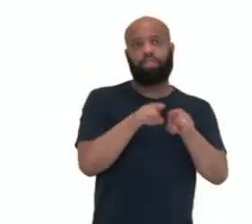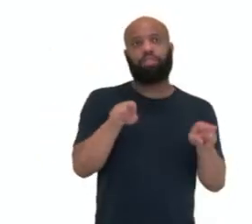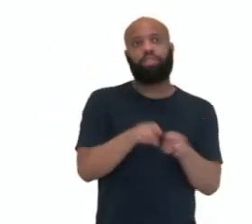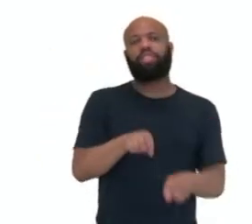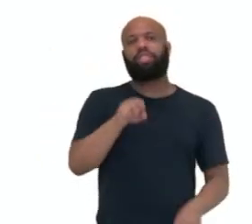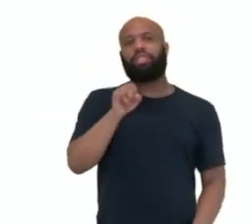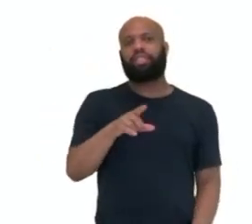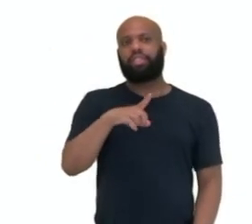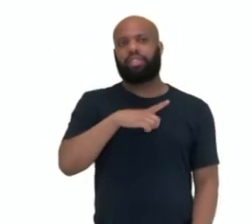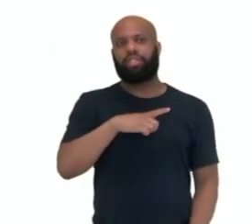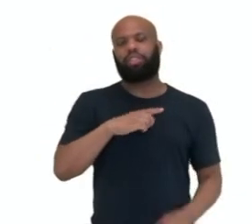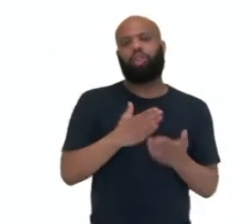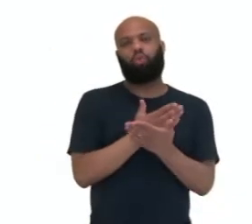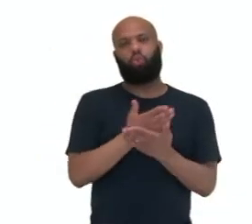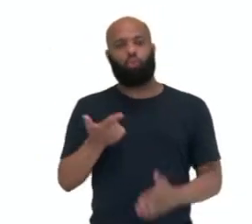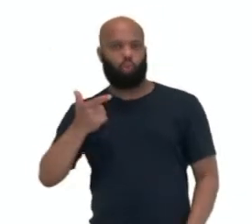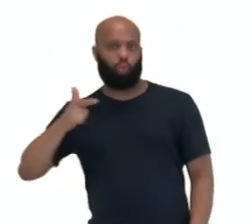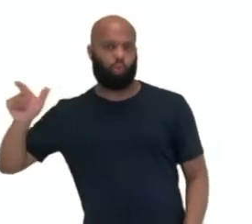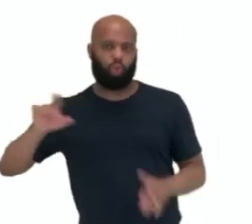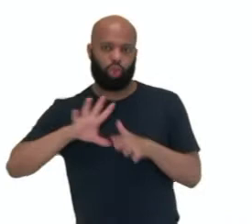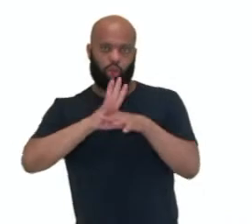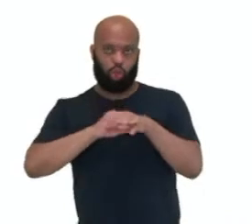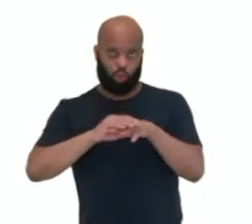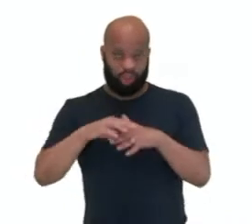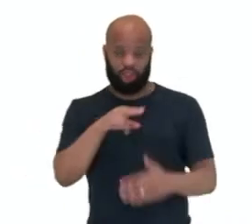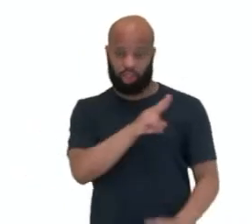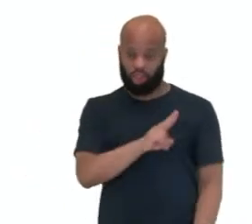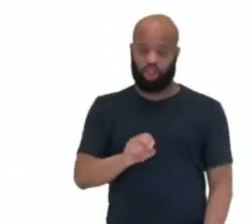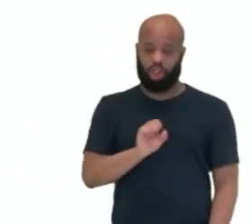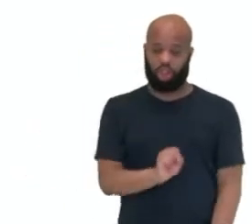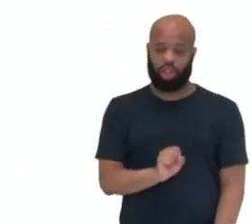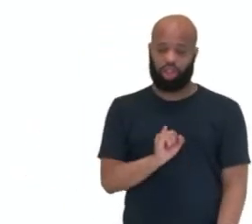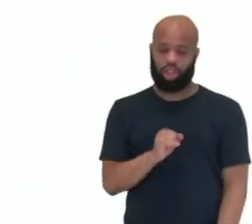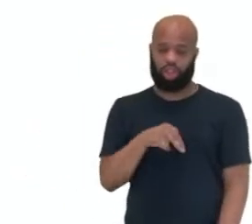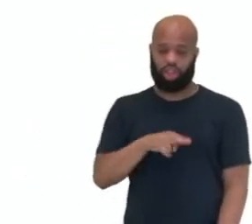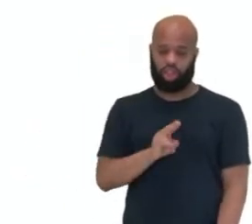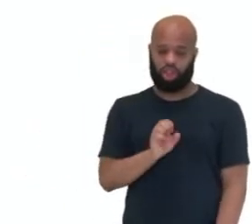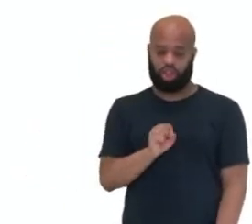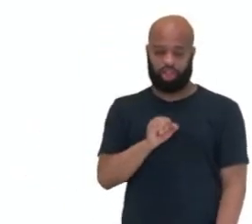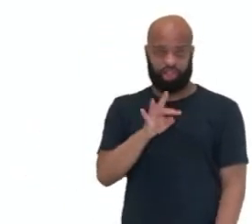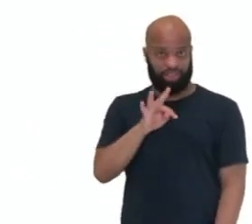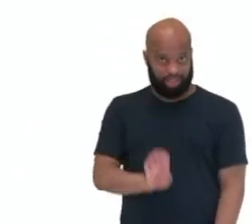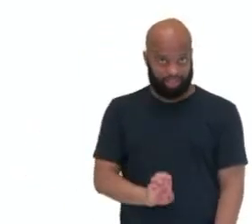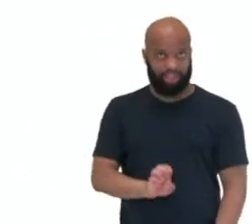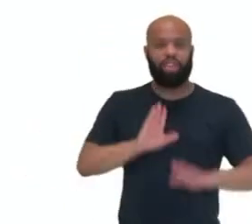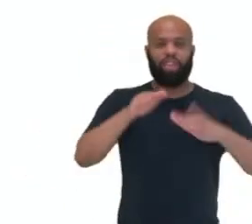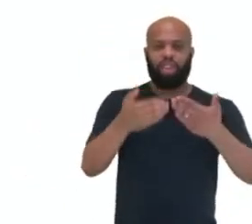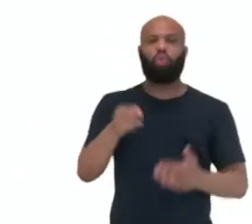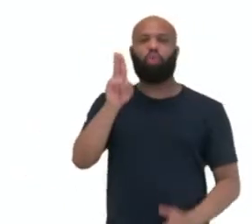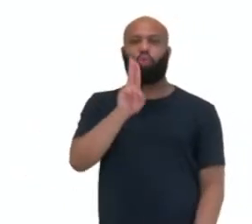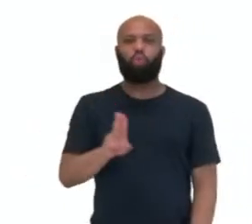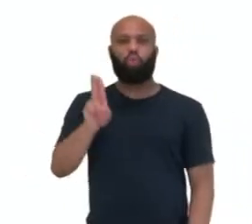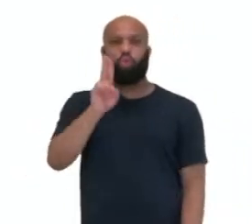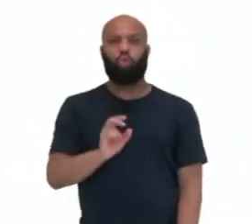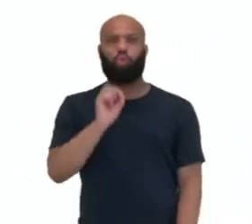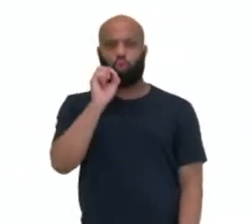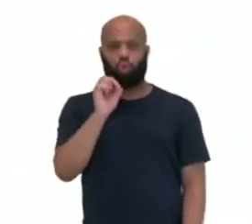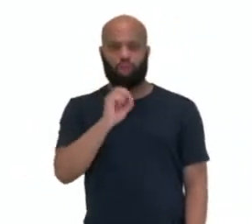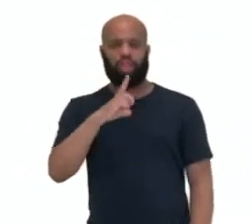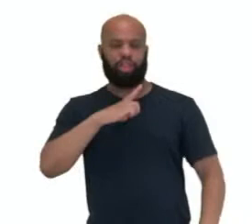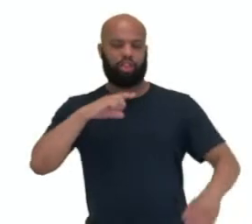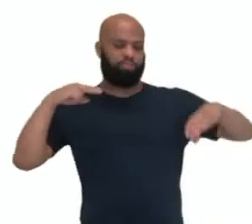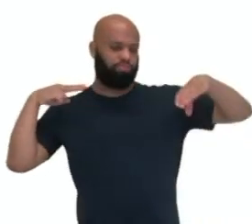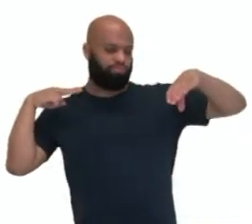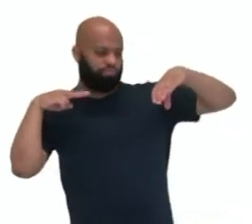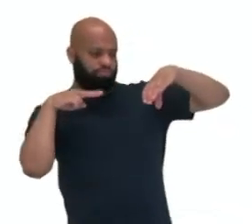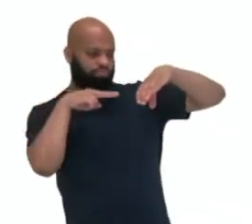de sinusite, por exemplo. Usando os resultados então de tomografias computadorizadas, foi possível verificar